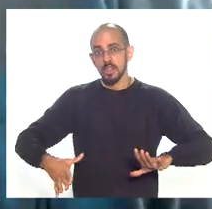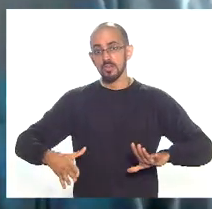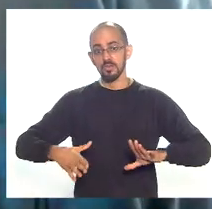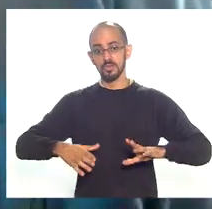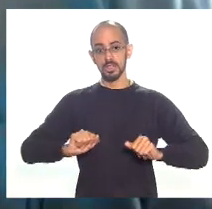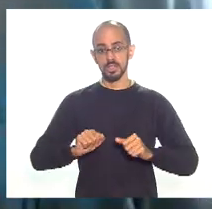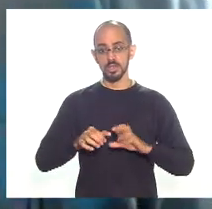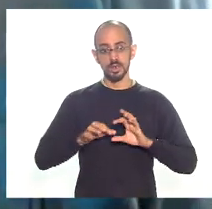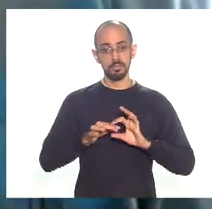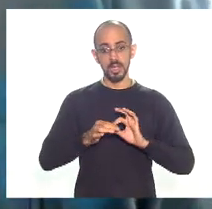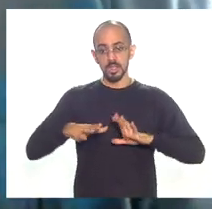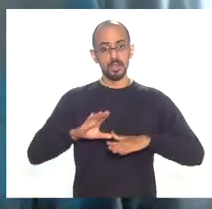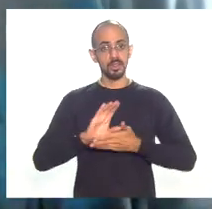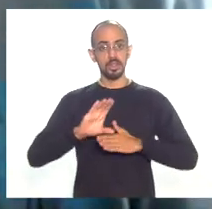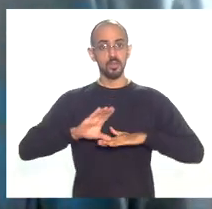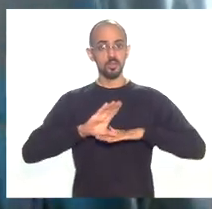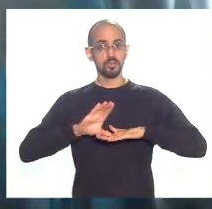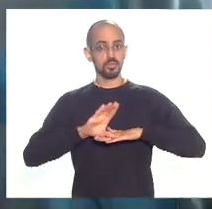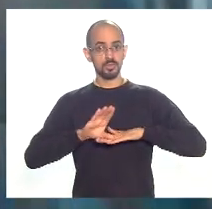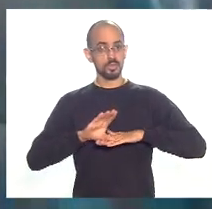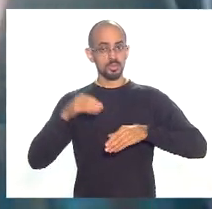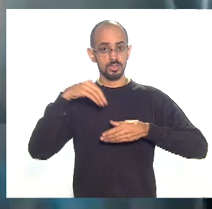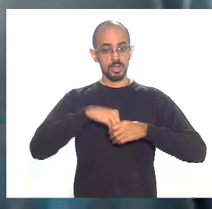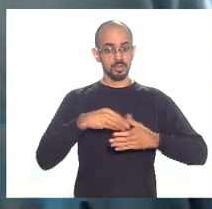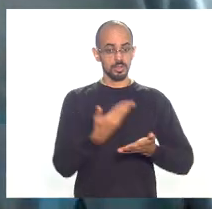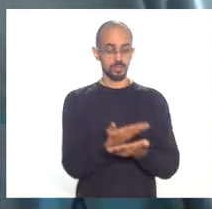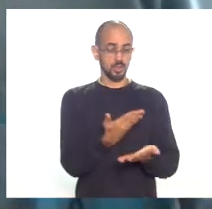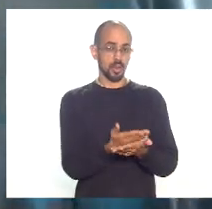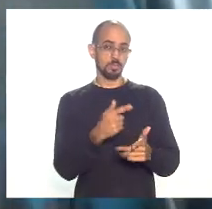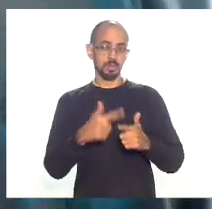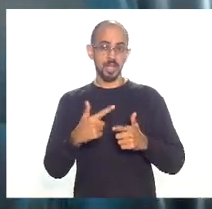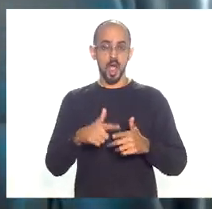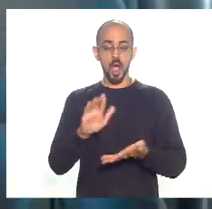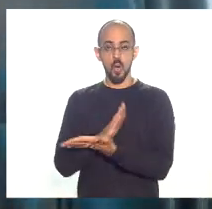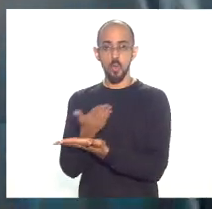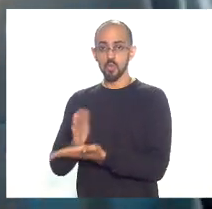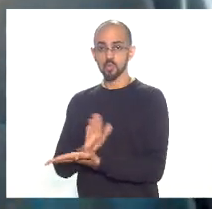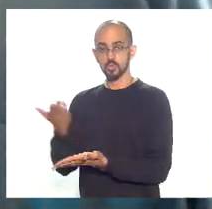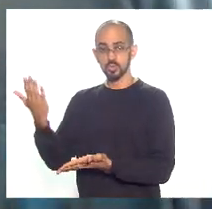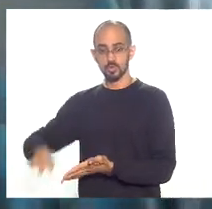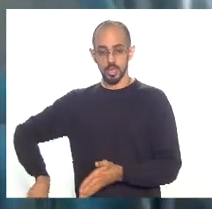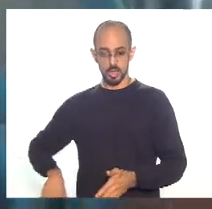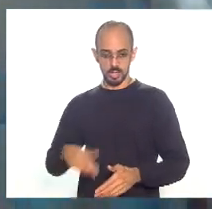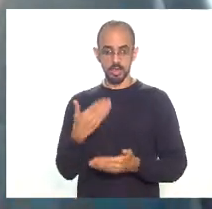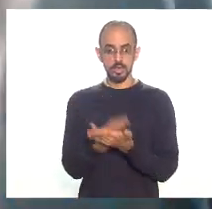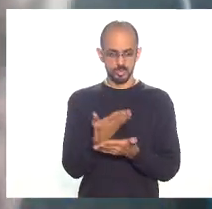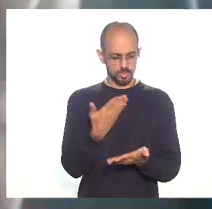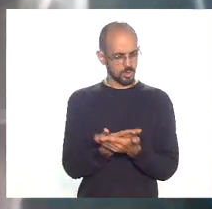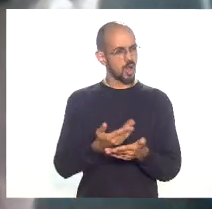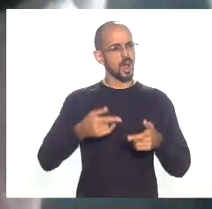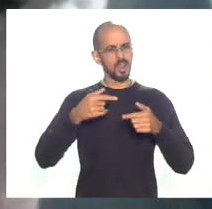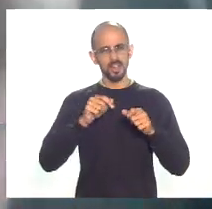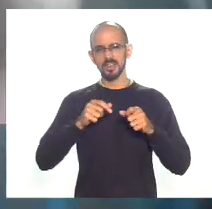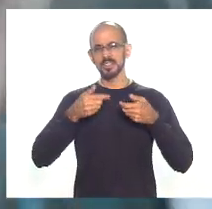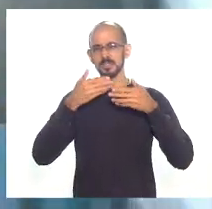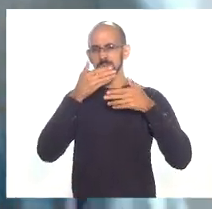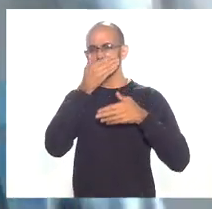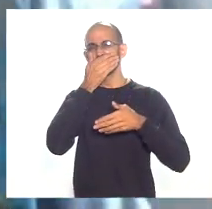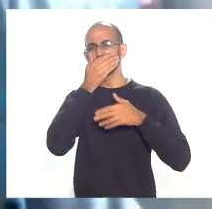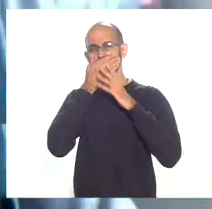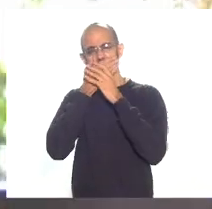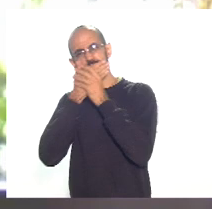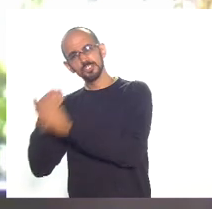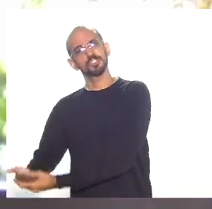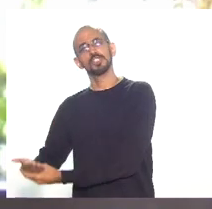constitucional para dentro da escola a quem queira suprimir a liberdade então é escola sem mordaça parabéns Eliomar Coelho